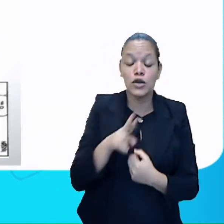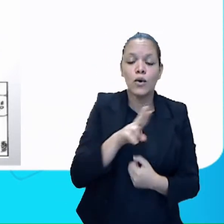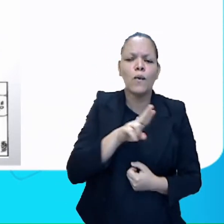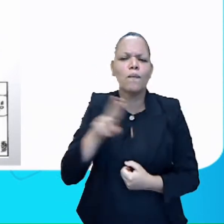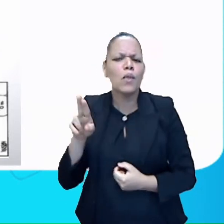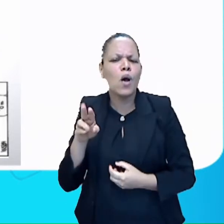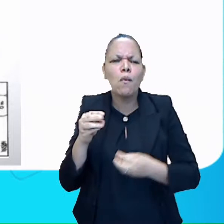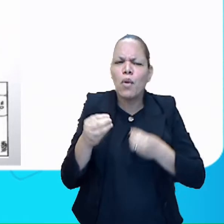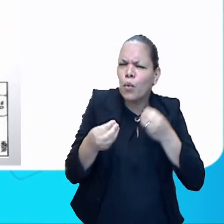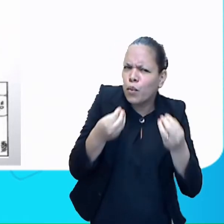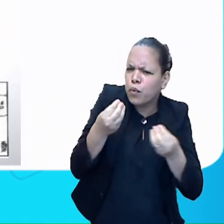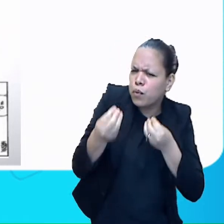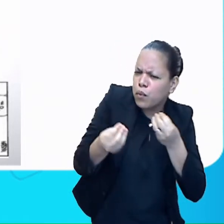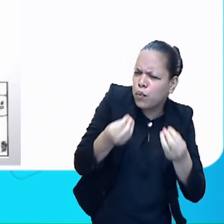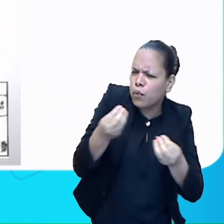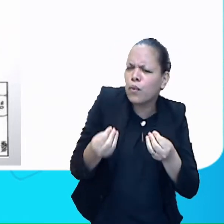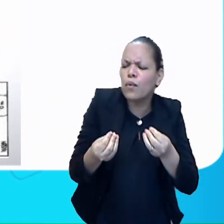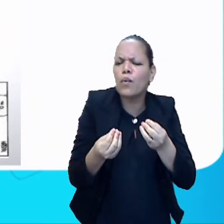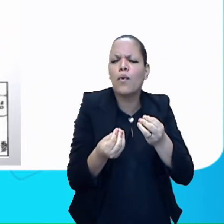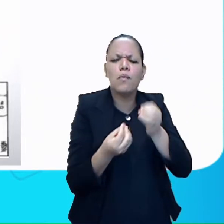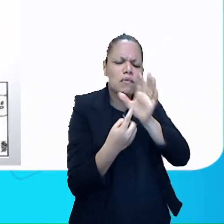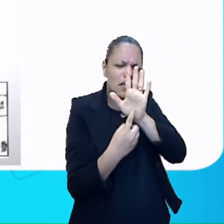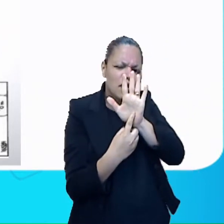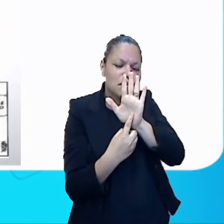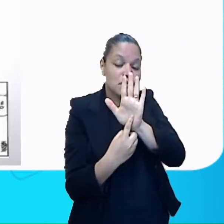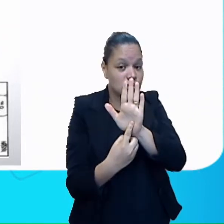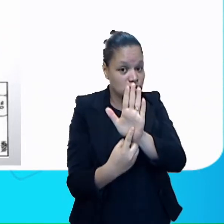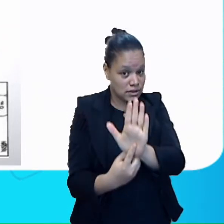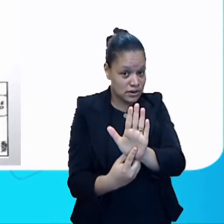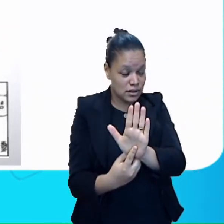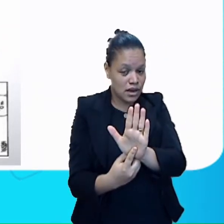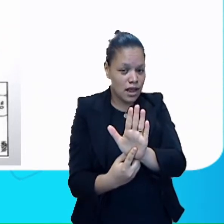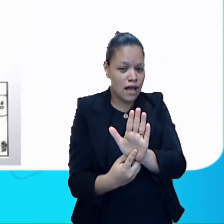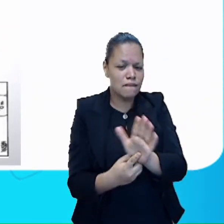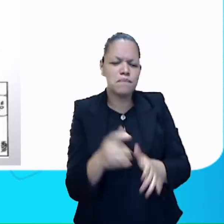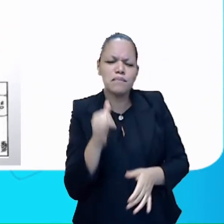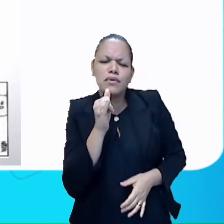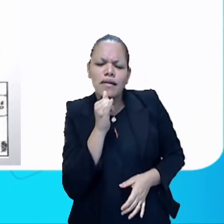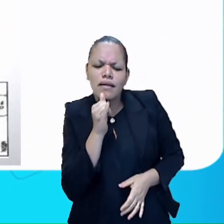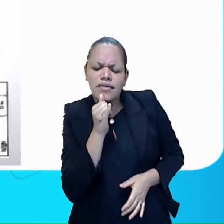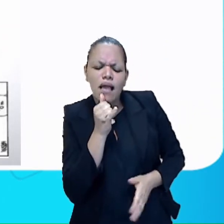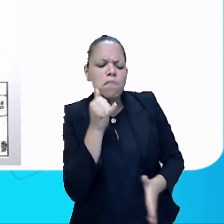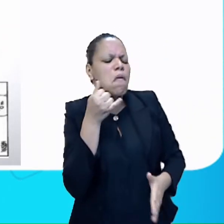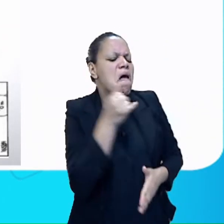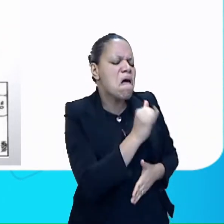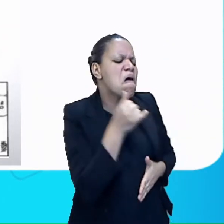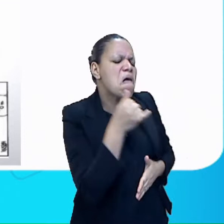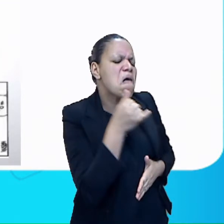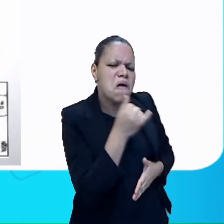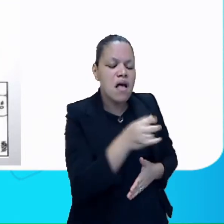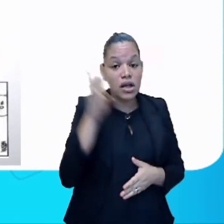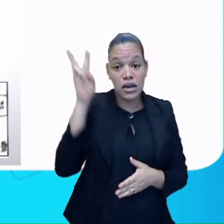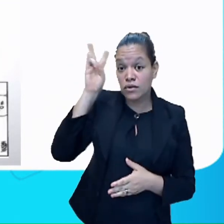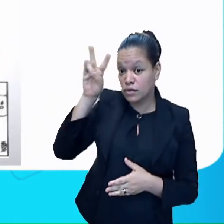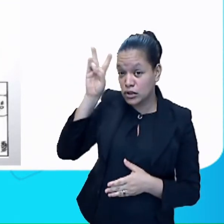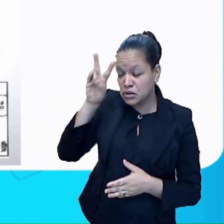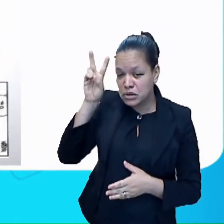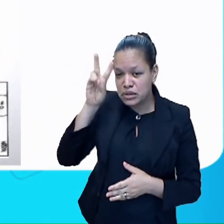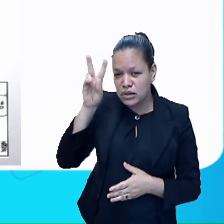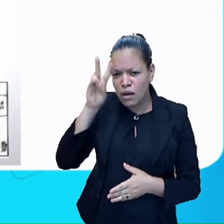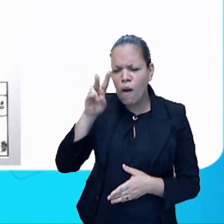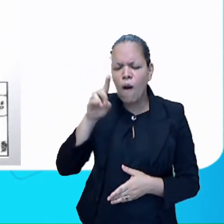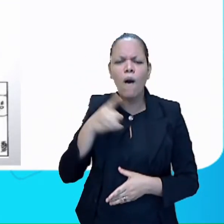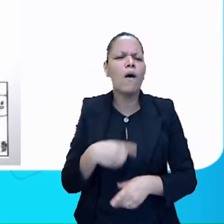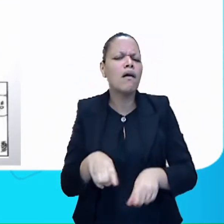é exposta, geralmente como uma tira que narra uma breve história em no máximo 8 quadrinhos. E